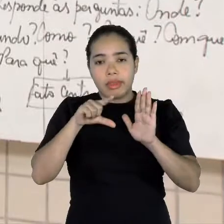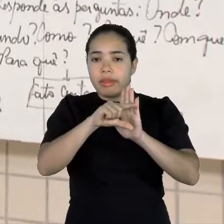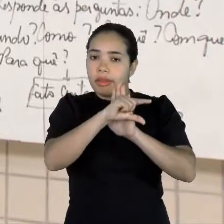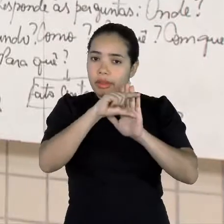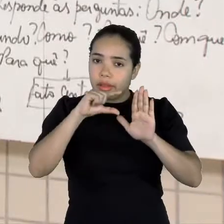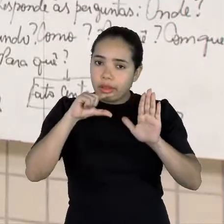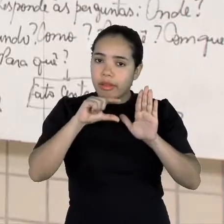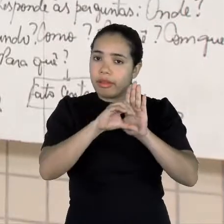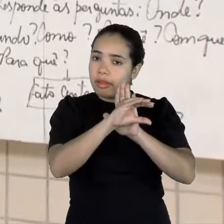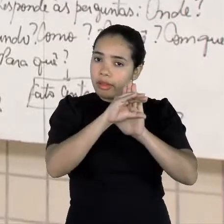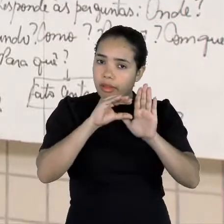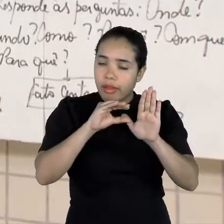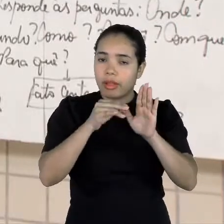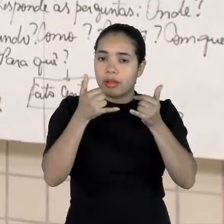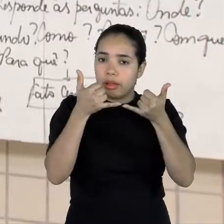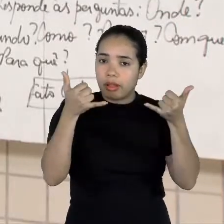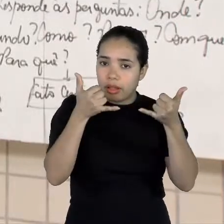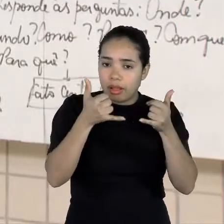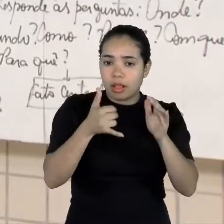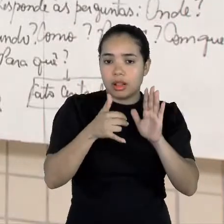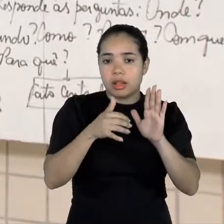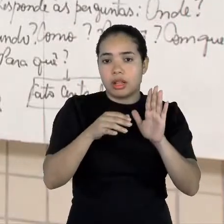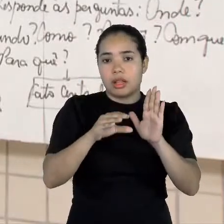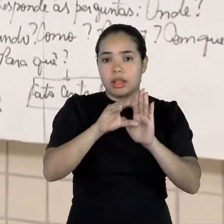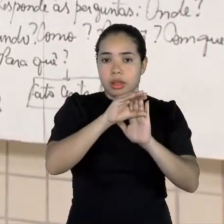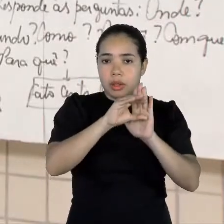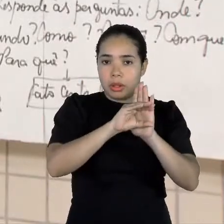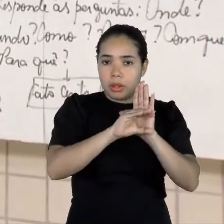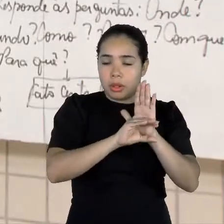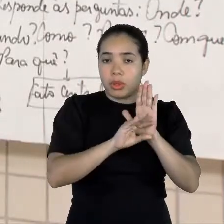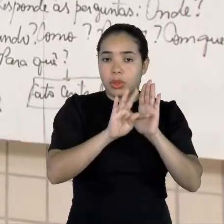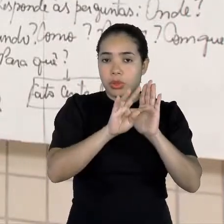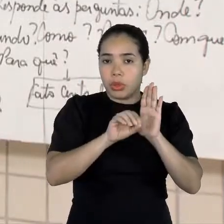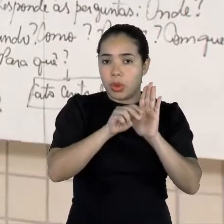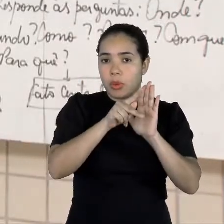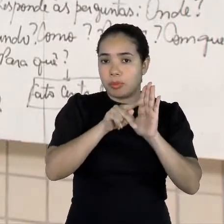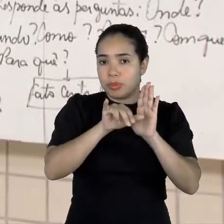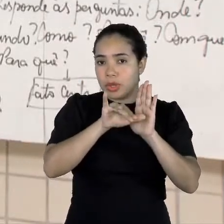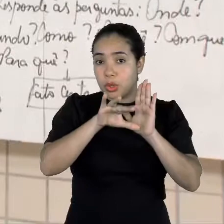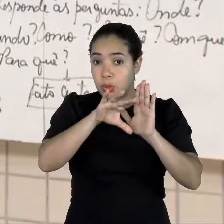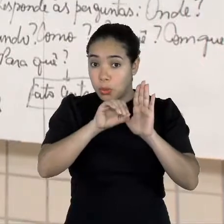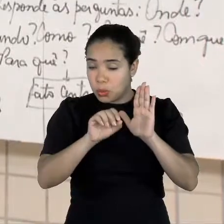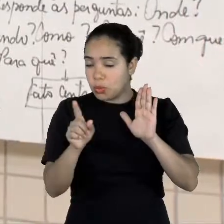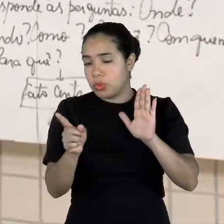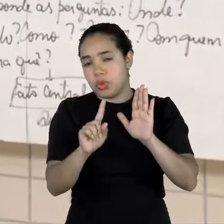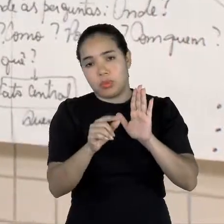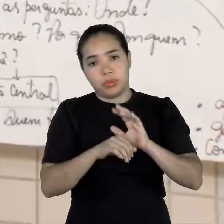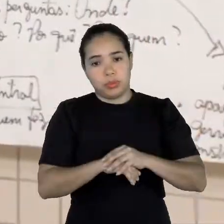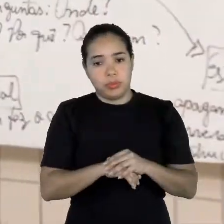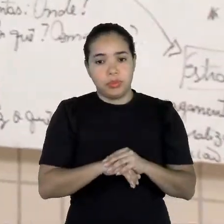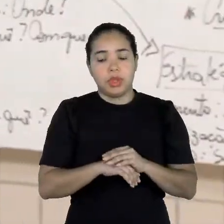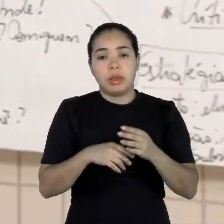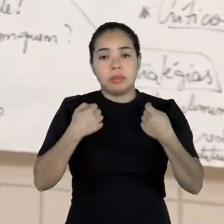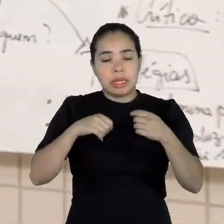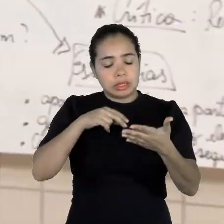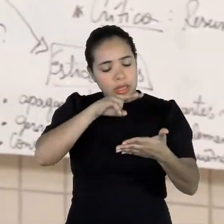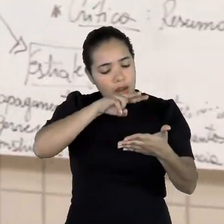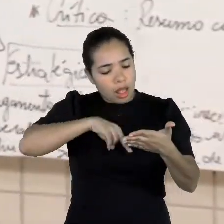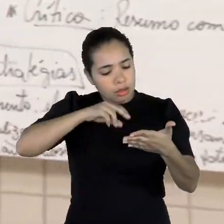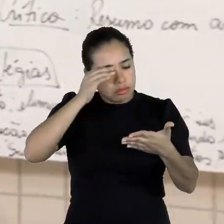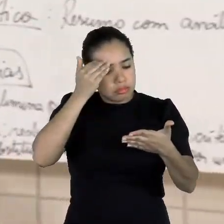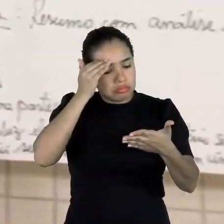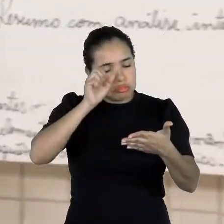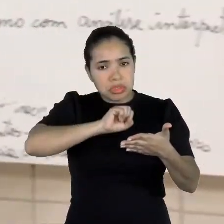não deve ser reproduzido em tópicos, tá? Deve ser compreensível. E o que eu devo